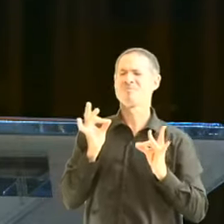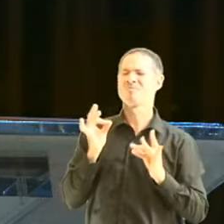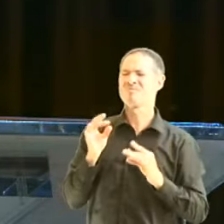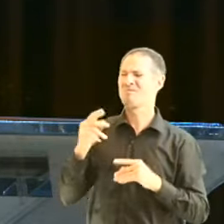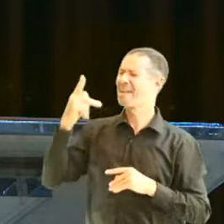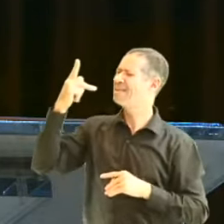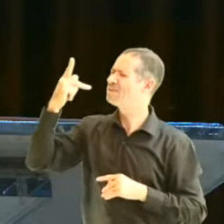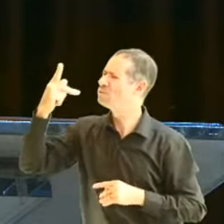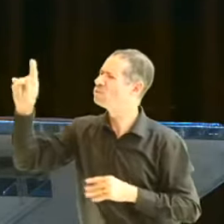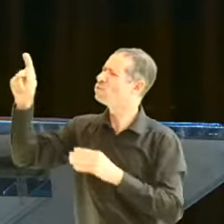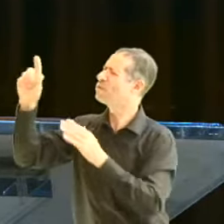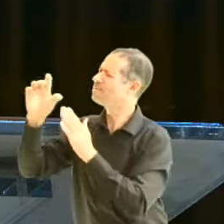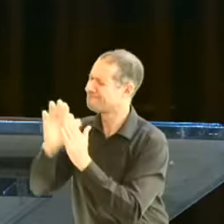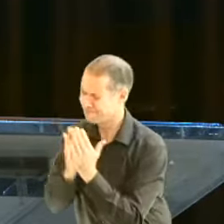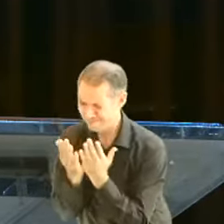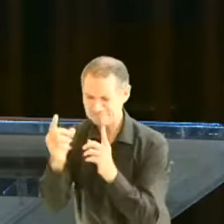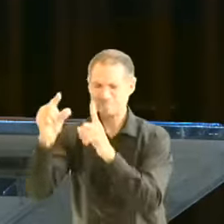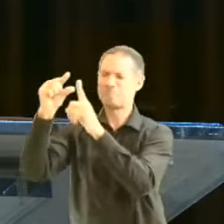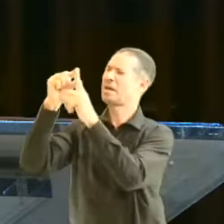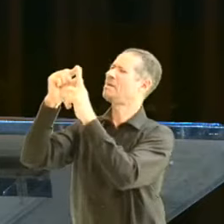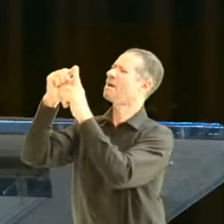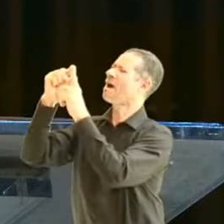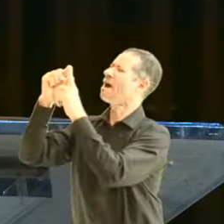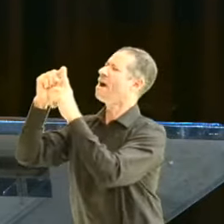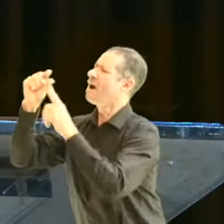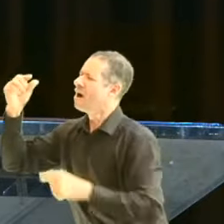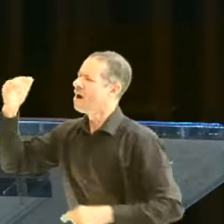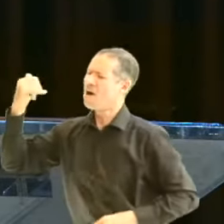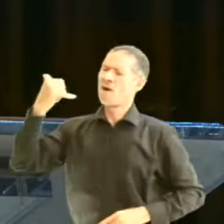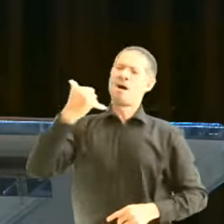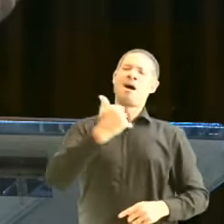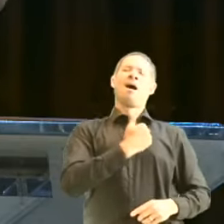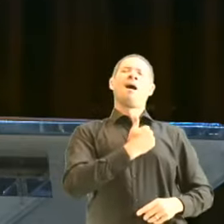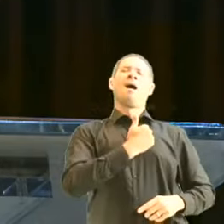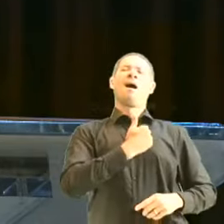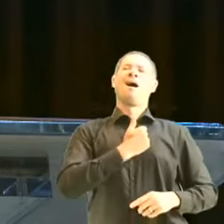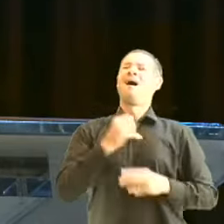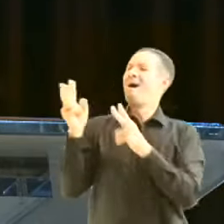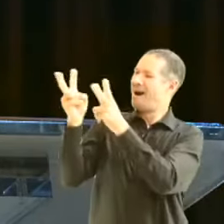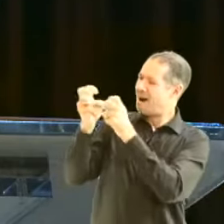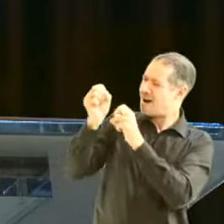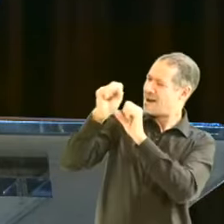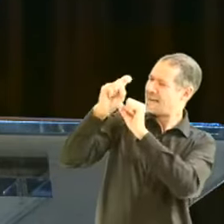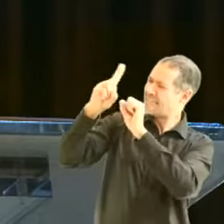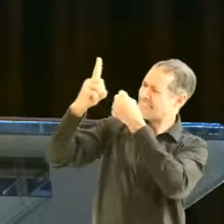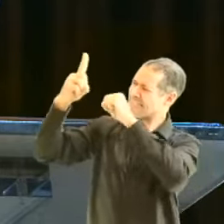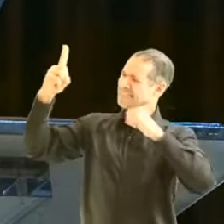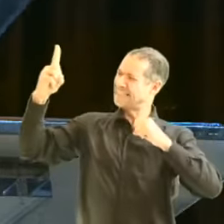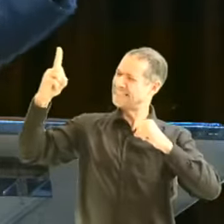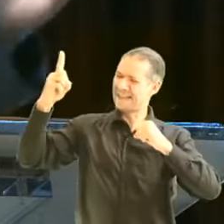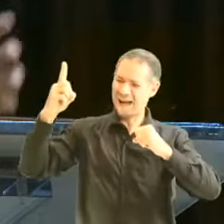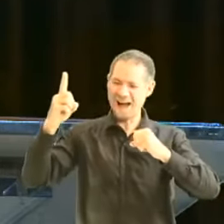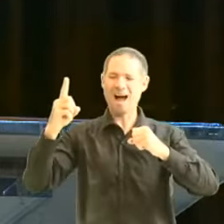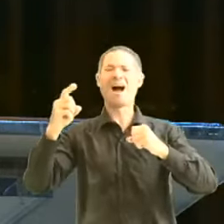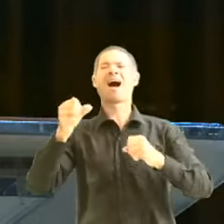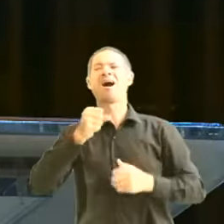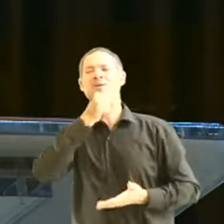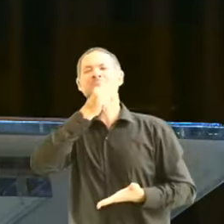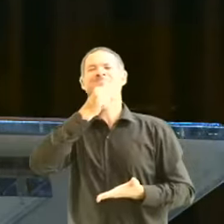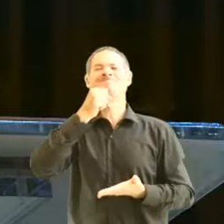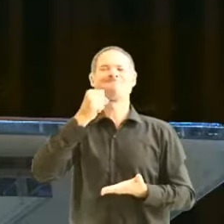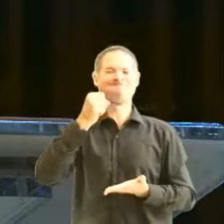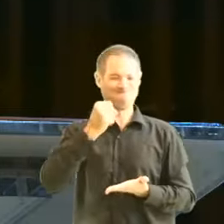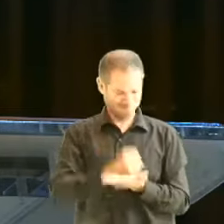e a tua palavra tem falado ao nosso coração. Nós vimos a tua grandeza nos textos do Velho